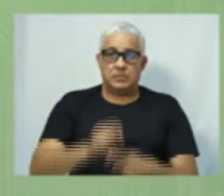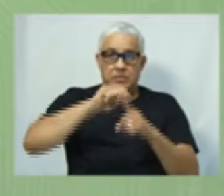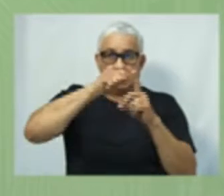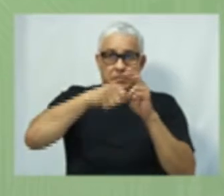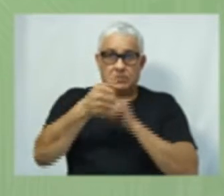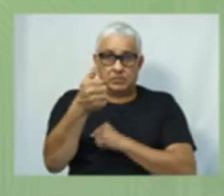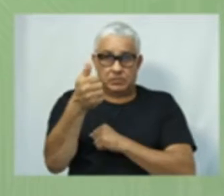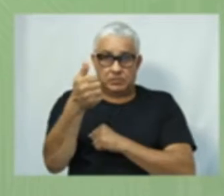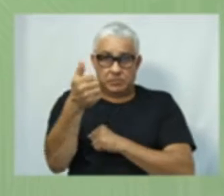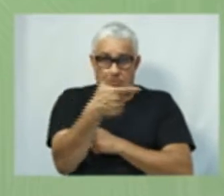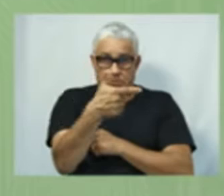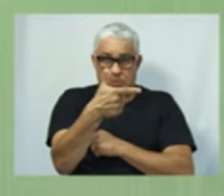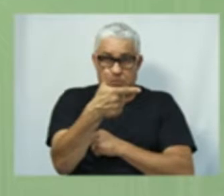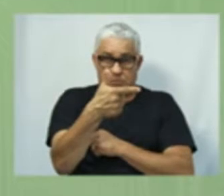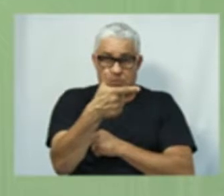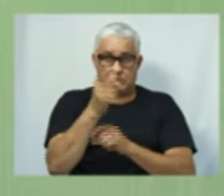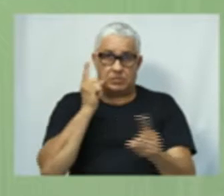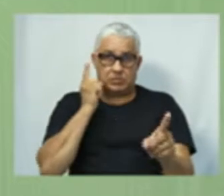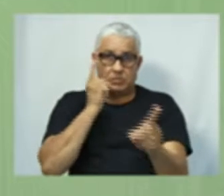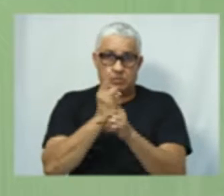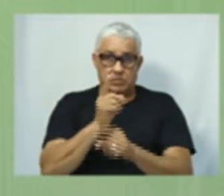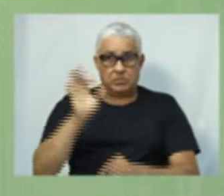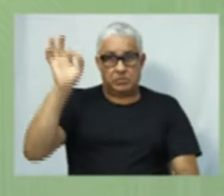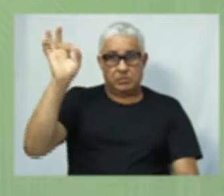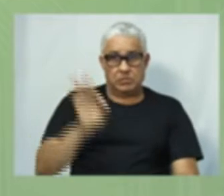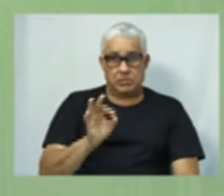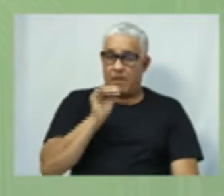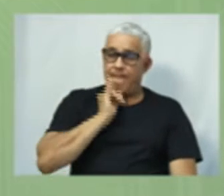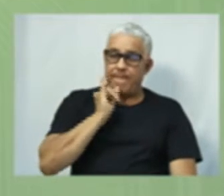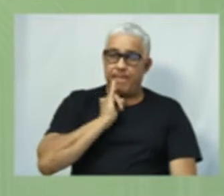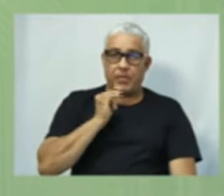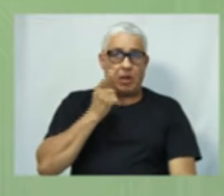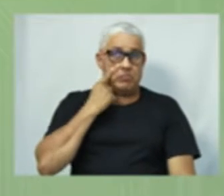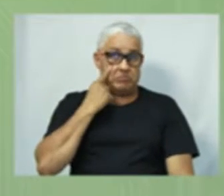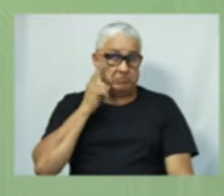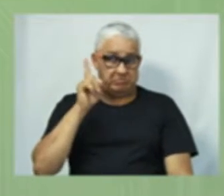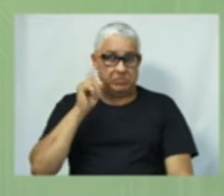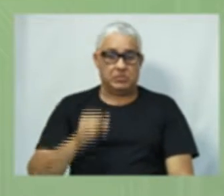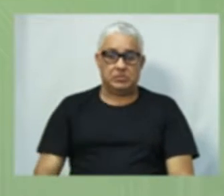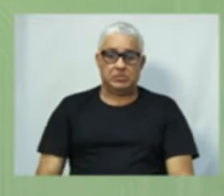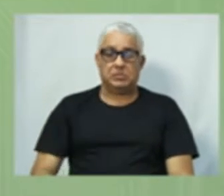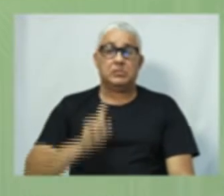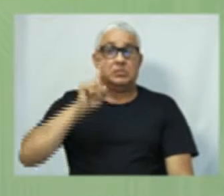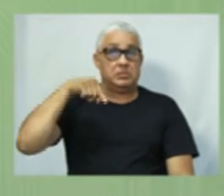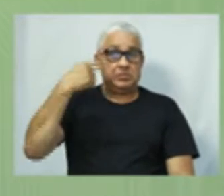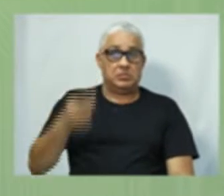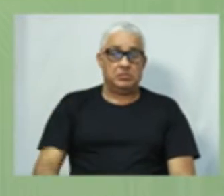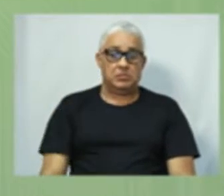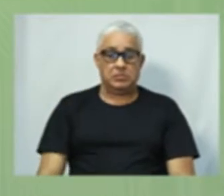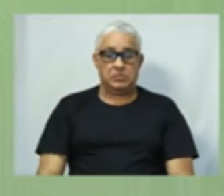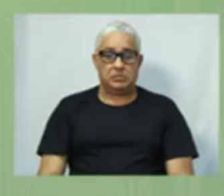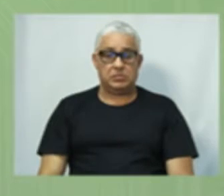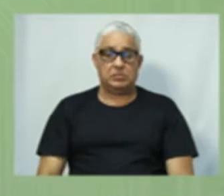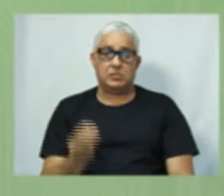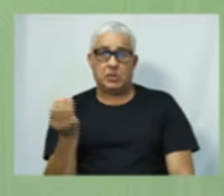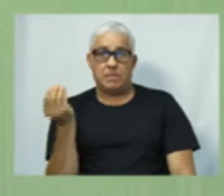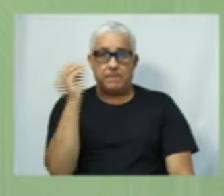né? Achávamos as porcentagens, dando um exemplo aqui, e jogávamos a porcentagem em cima do